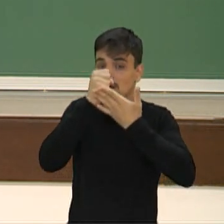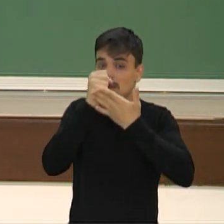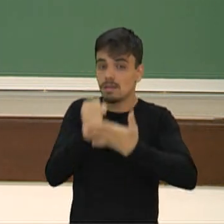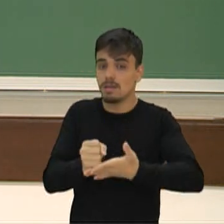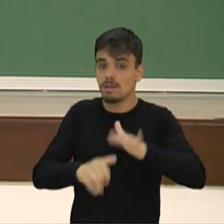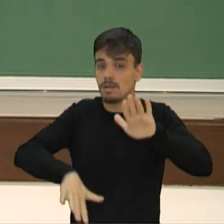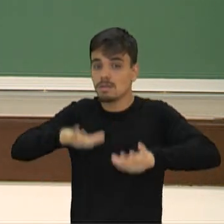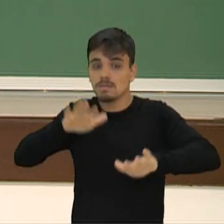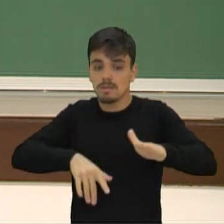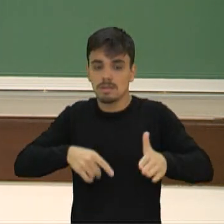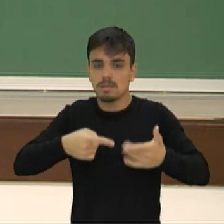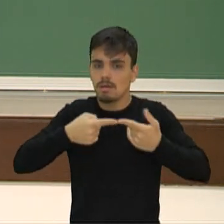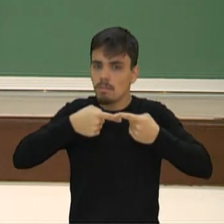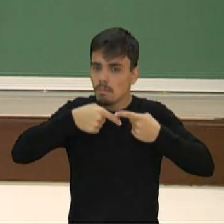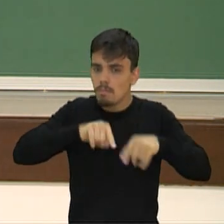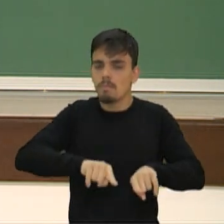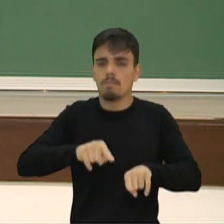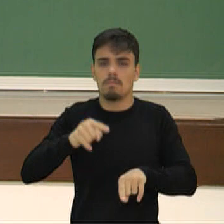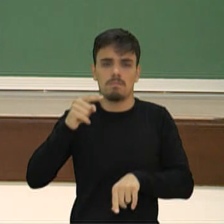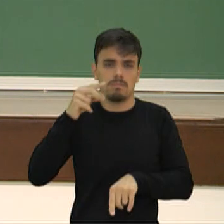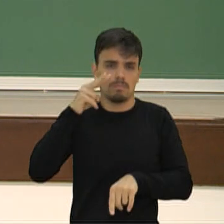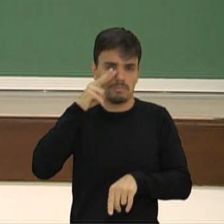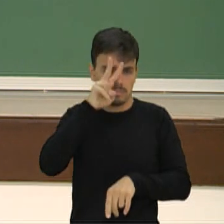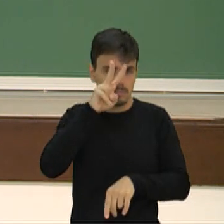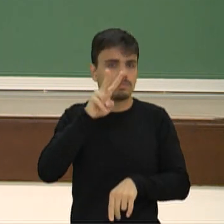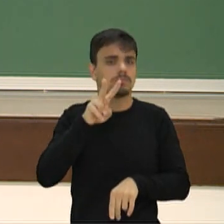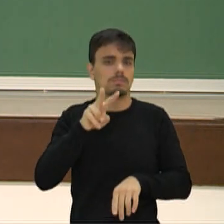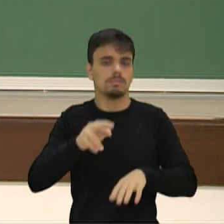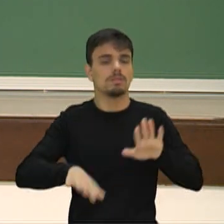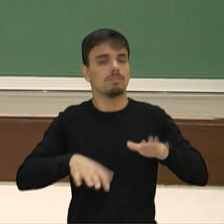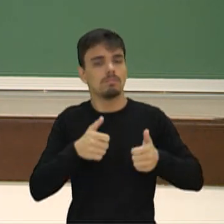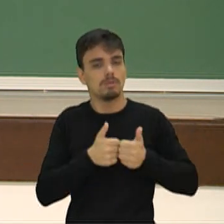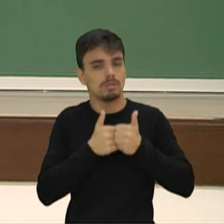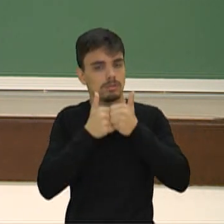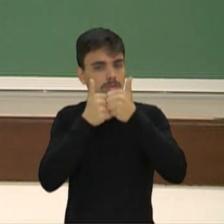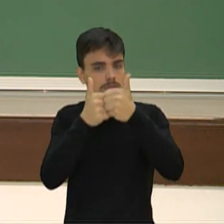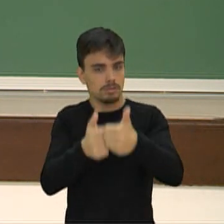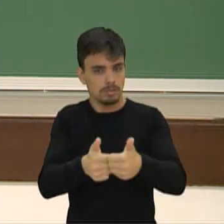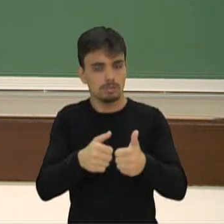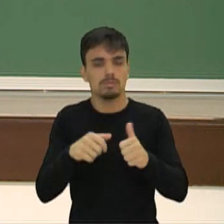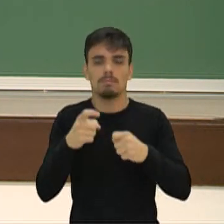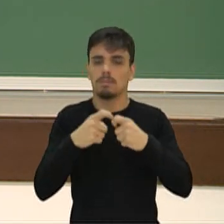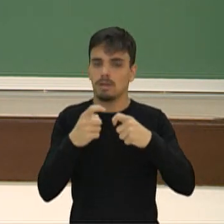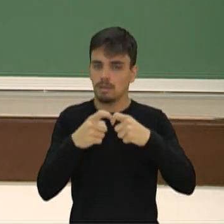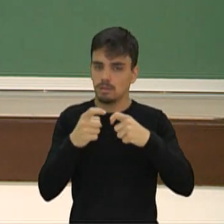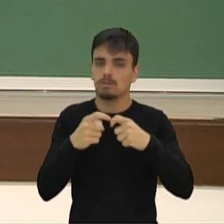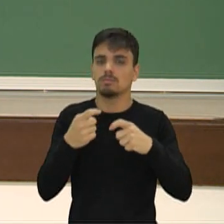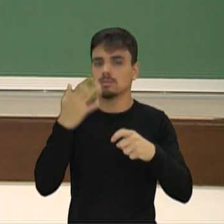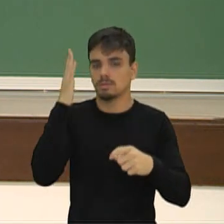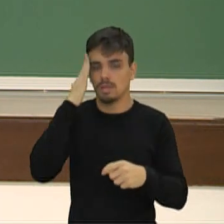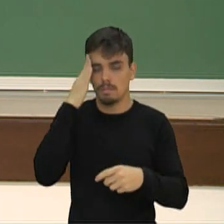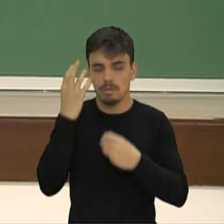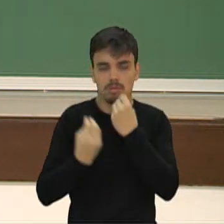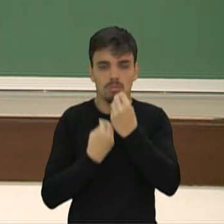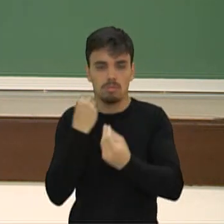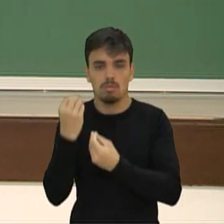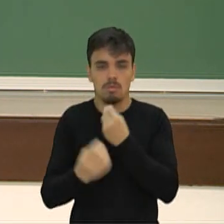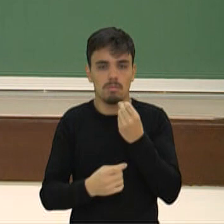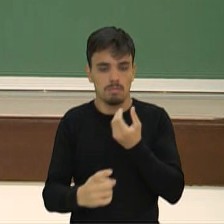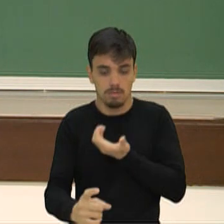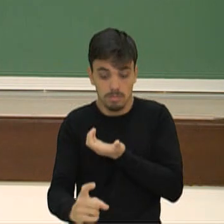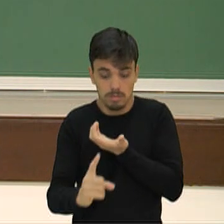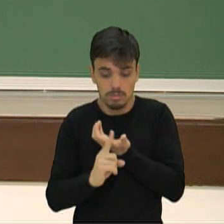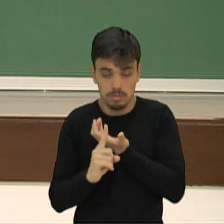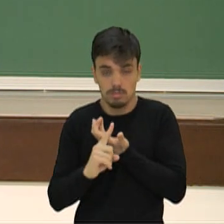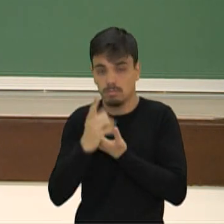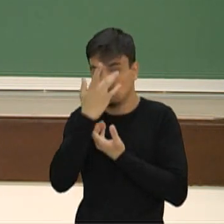ainda mais agressivo para o seu olho. Vá fazer o acompanhamento com pessoas especializadas para ver certinho o tipo de lente que você